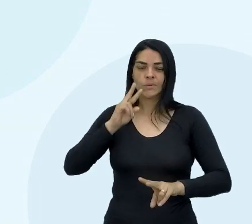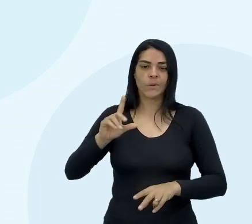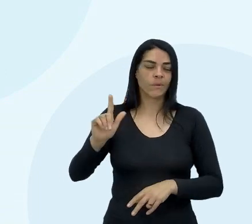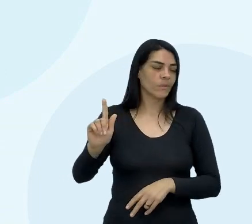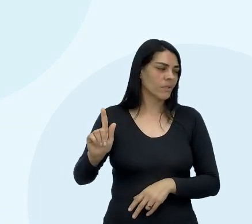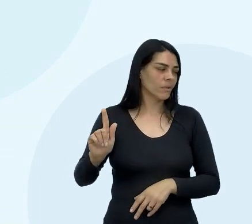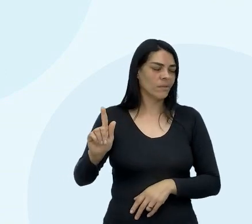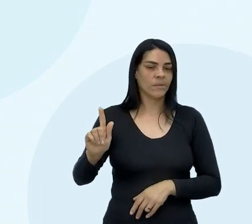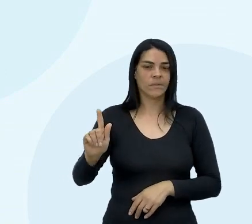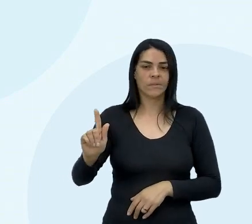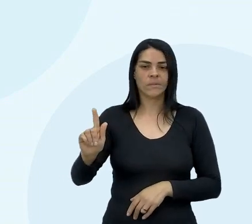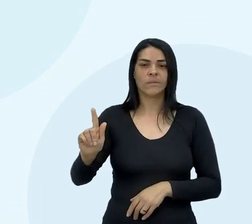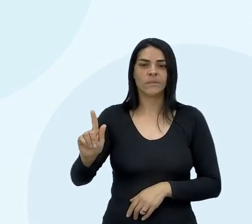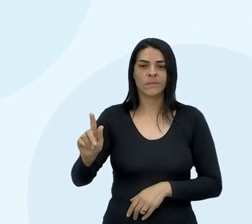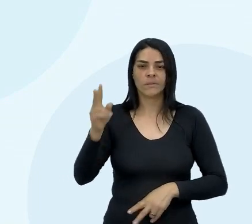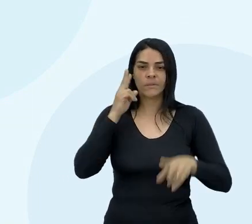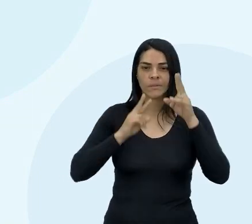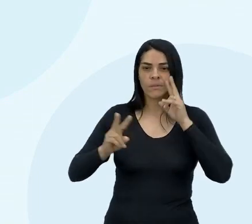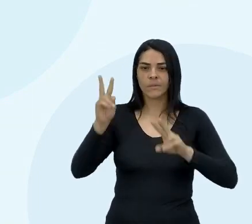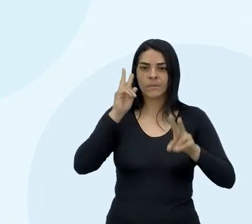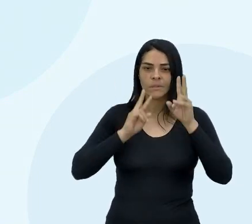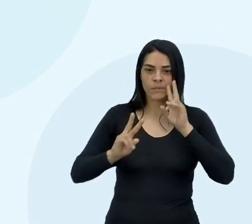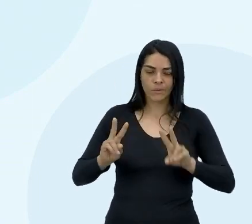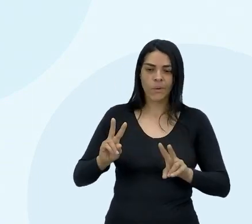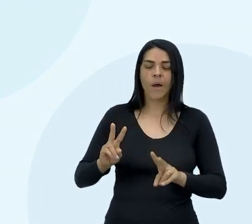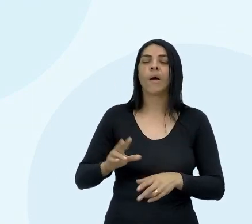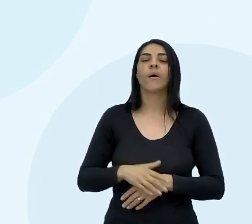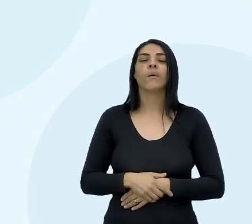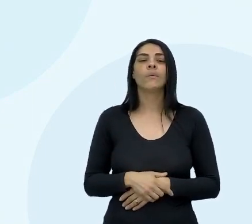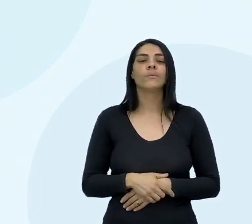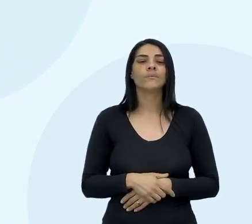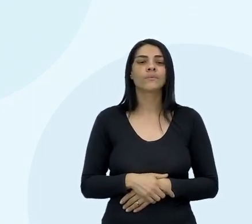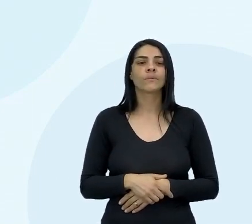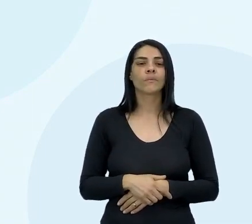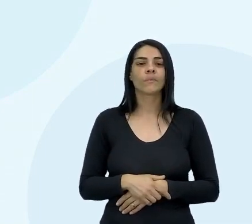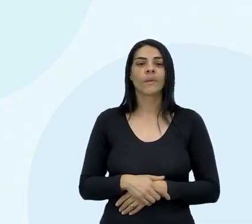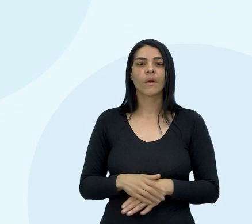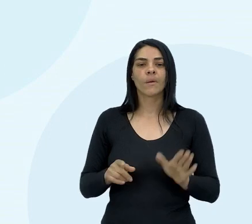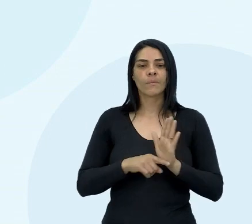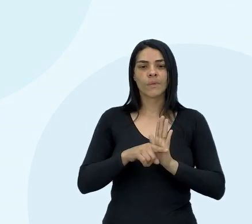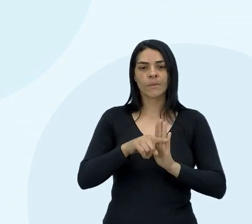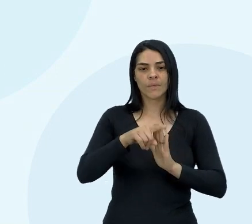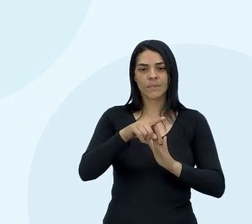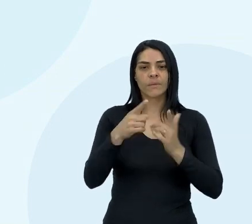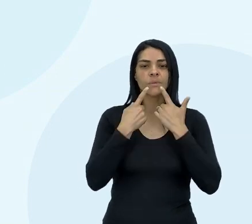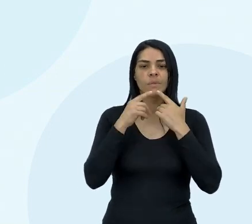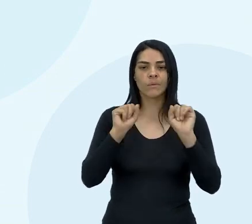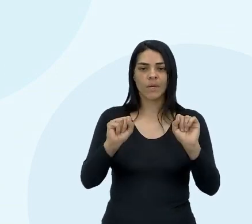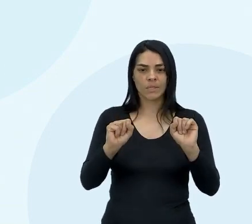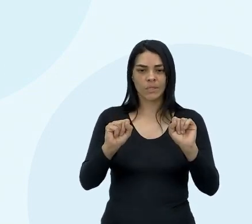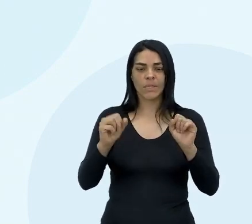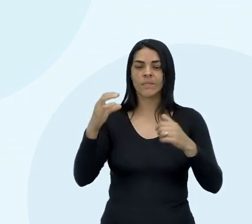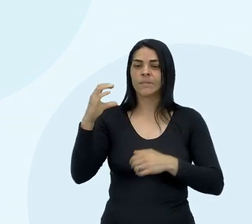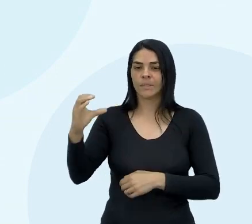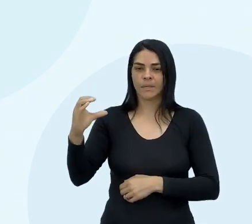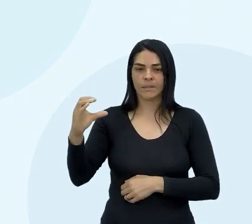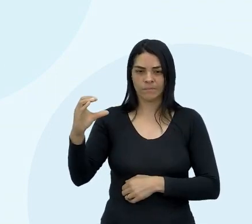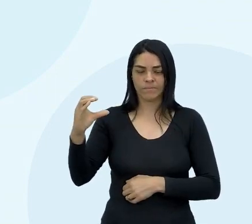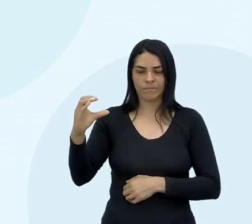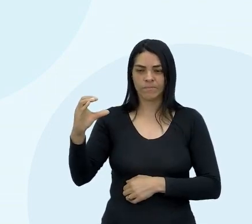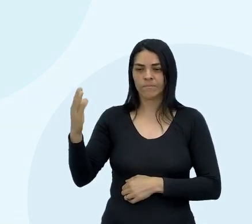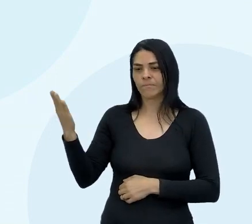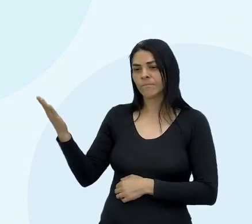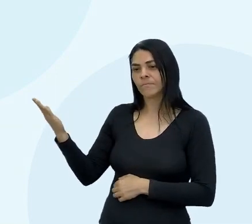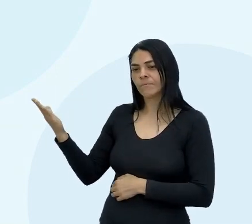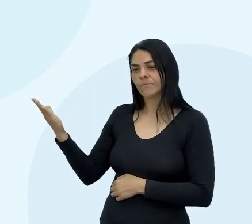assim que o pessoal fala, tá? É um tipo de linguagem. Podemos pesquisar também sobre a programação na linguagem C. A gente já